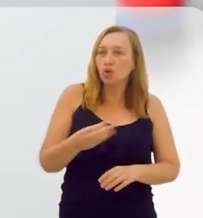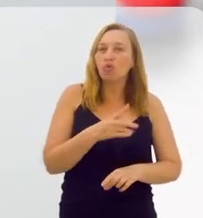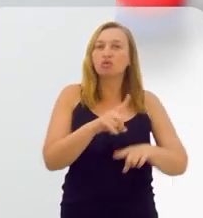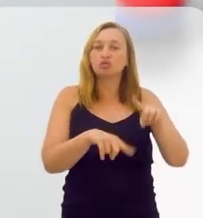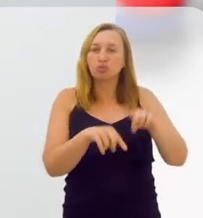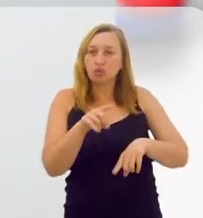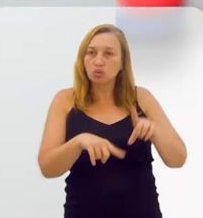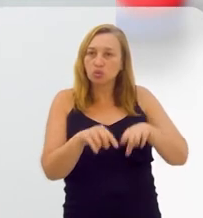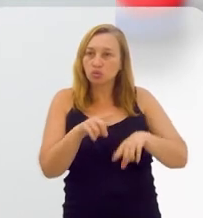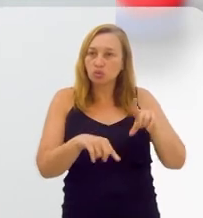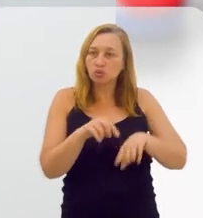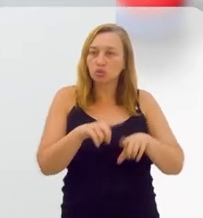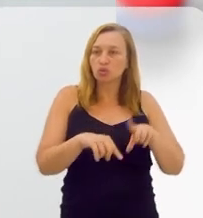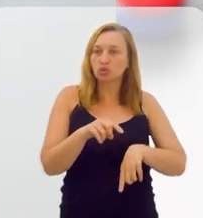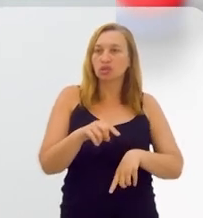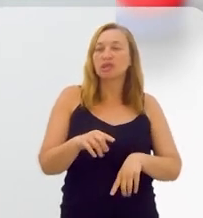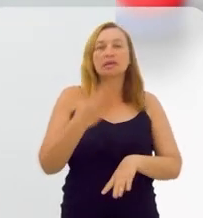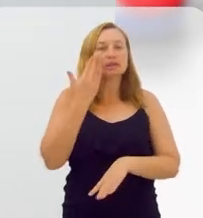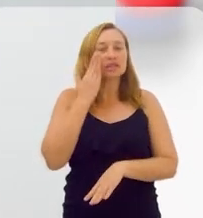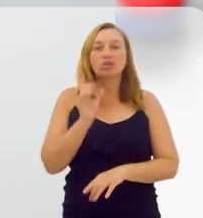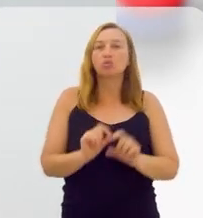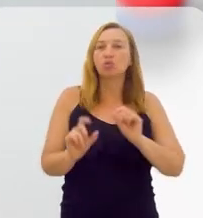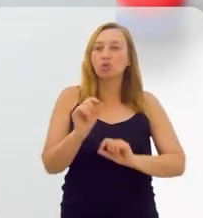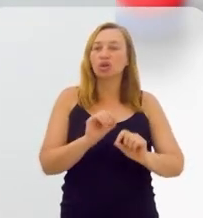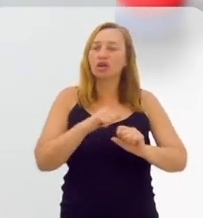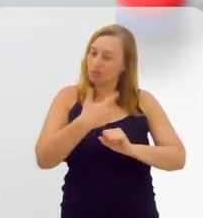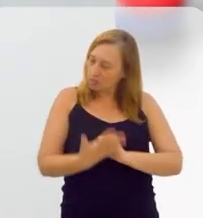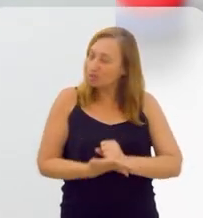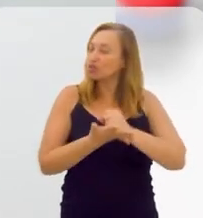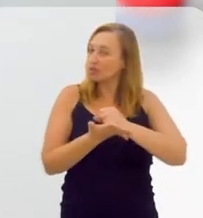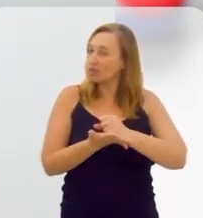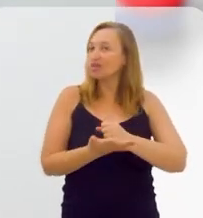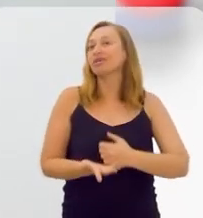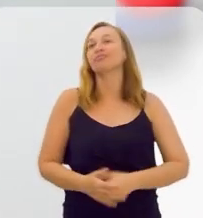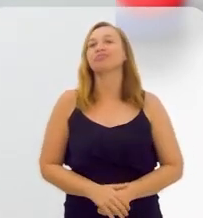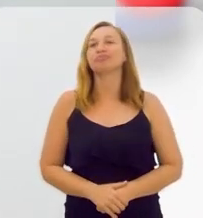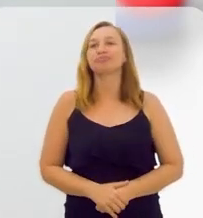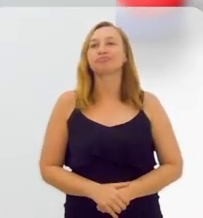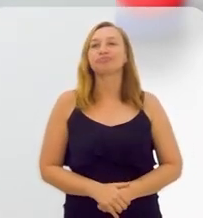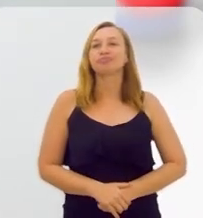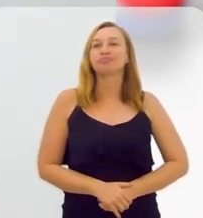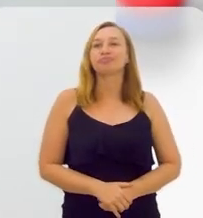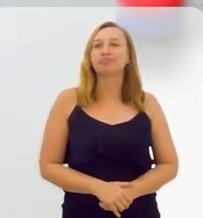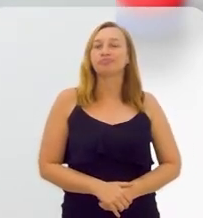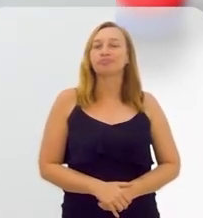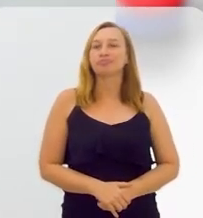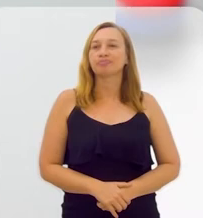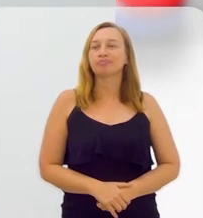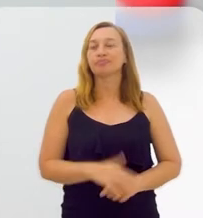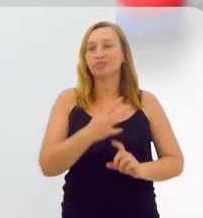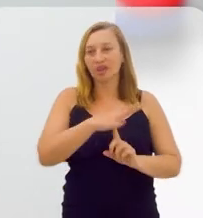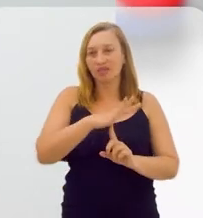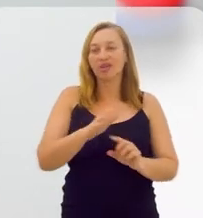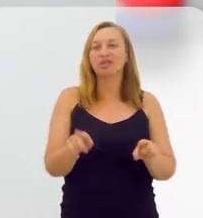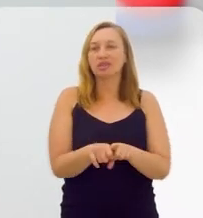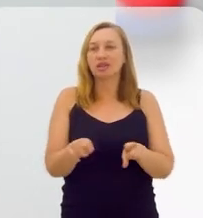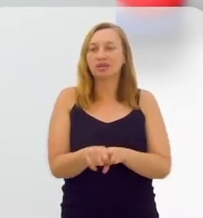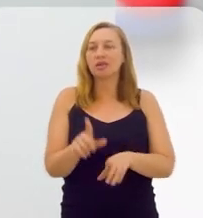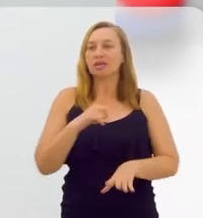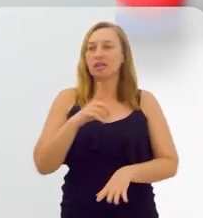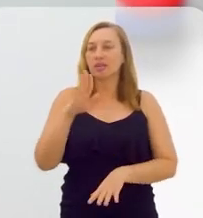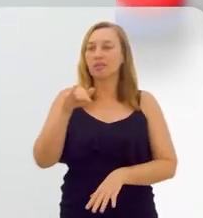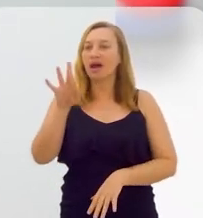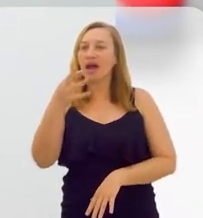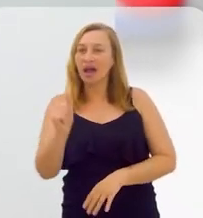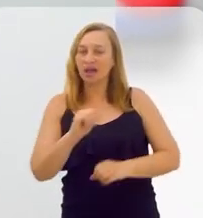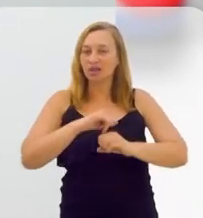novos produtos, né? E isso a gente entende como sustentabilidade, tá? Na feira também nós